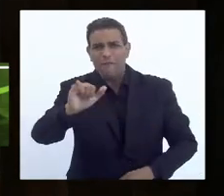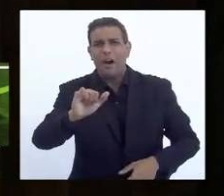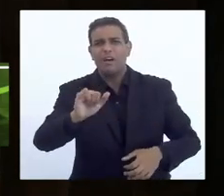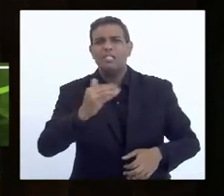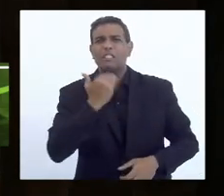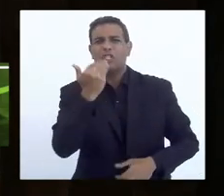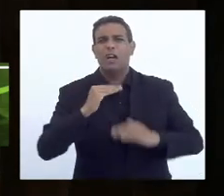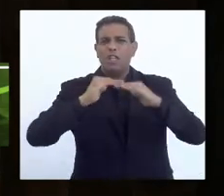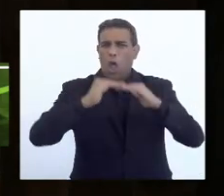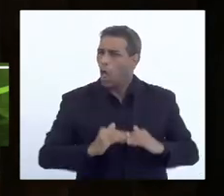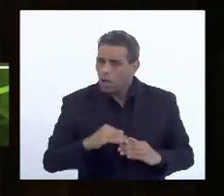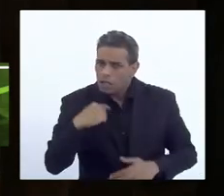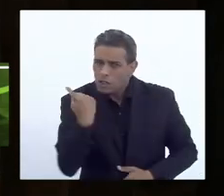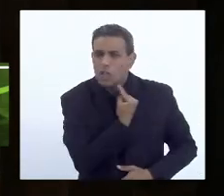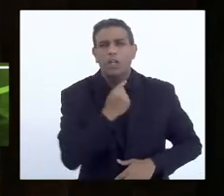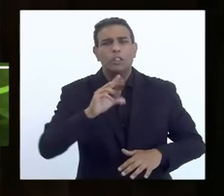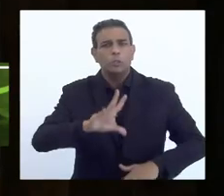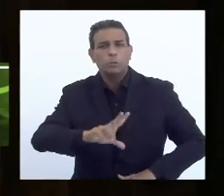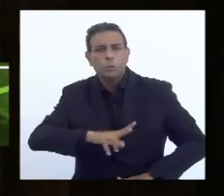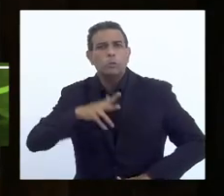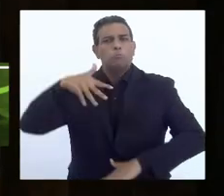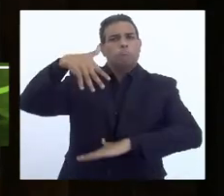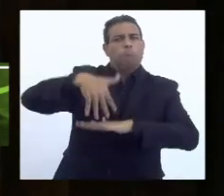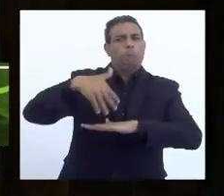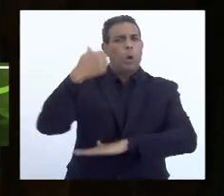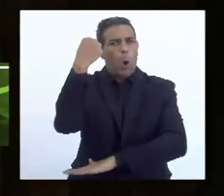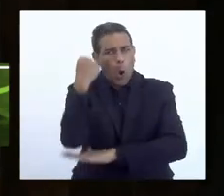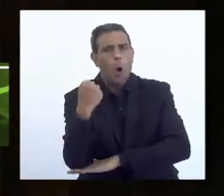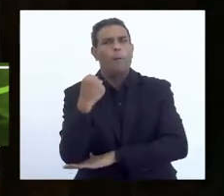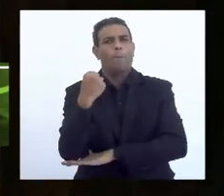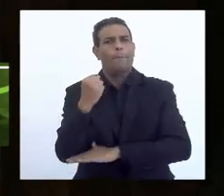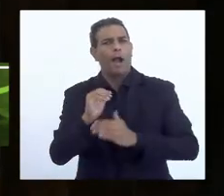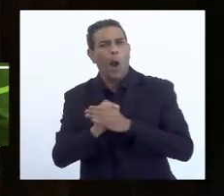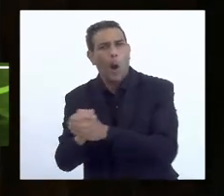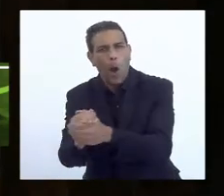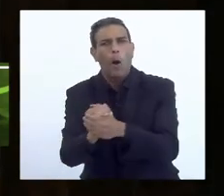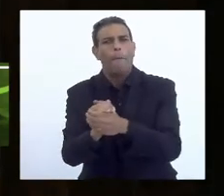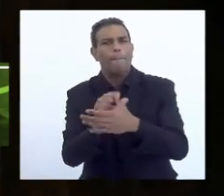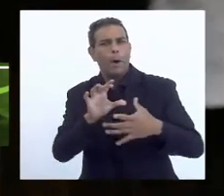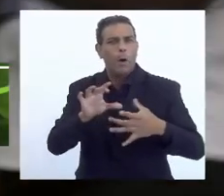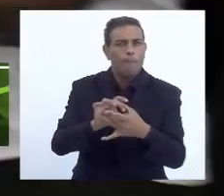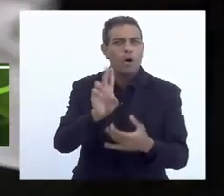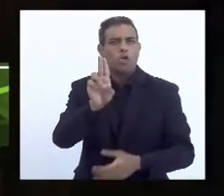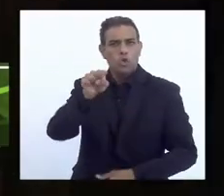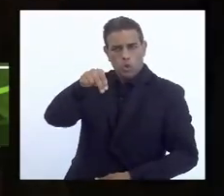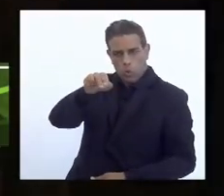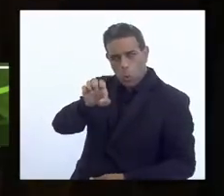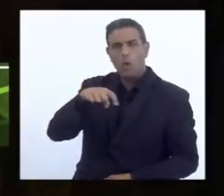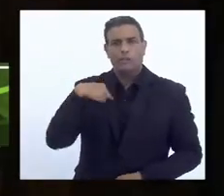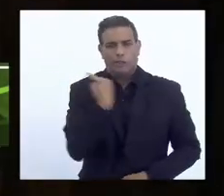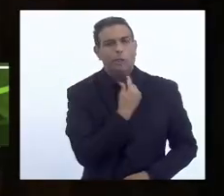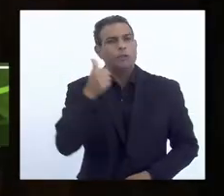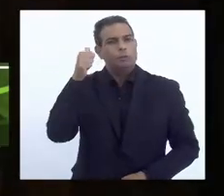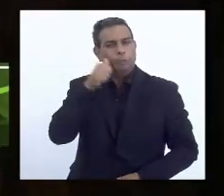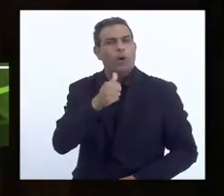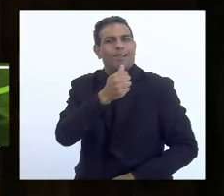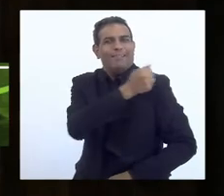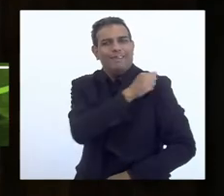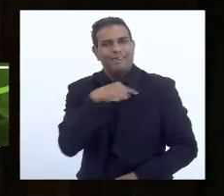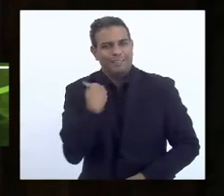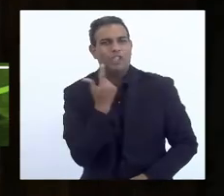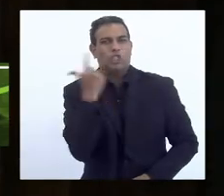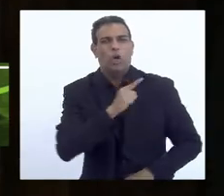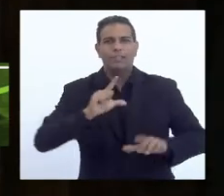nos calar, pois resistiremos firmes. Contem aqui com a União Nacional dos Estudantes, as mulheres estudantes do Brasil,